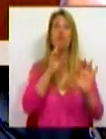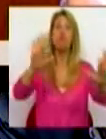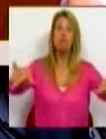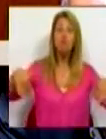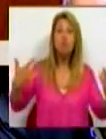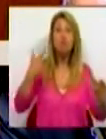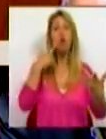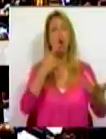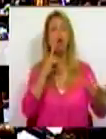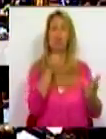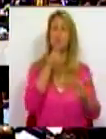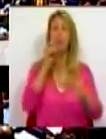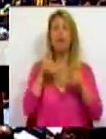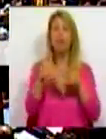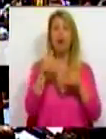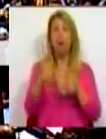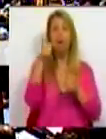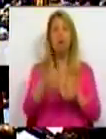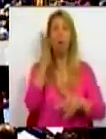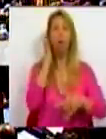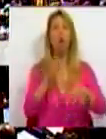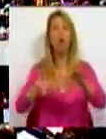congresso no próximo fim de semana.